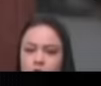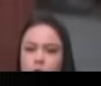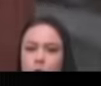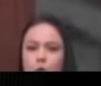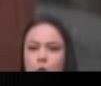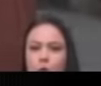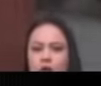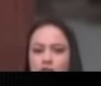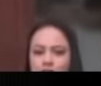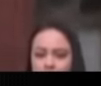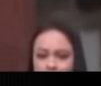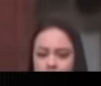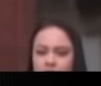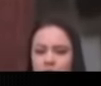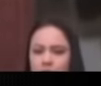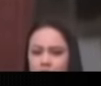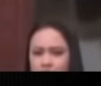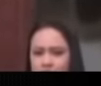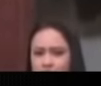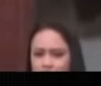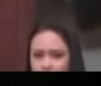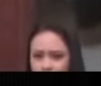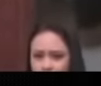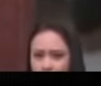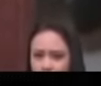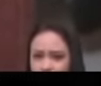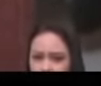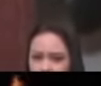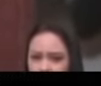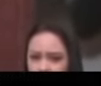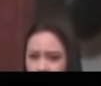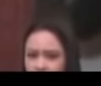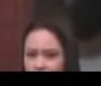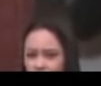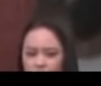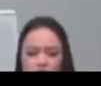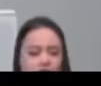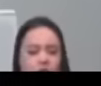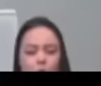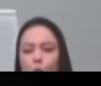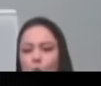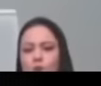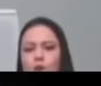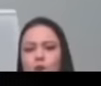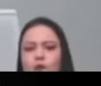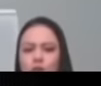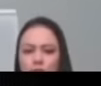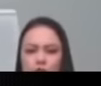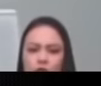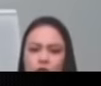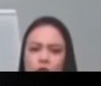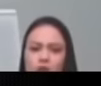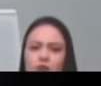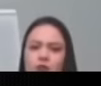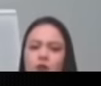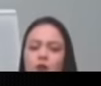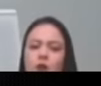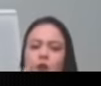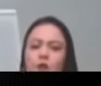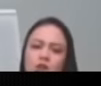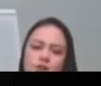acontece. Tantas vezes, presidente, tanta coisa. Vamos a votos, porque eu acho que aqui não muda ninguém, não. Sim, acho que não há, ninguém vai